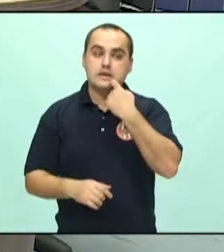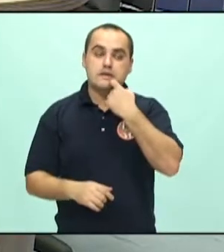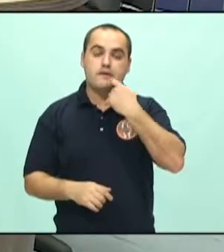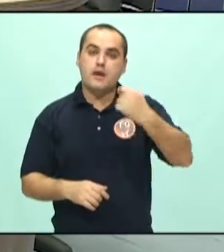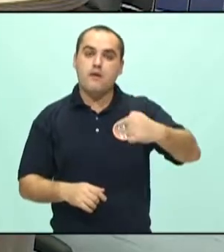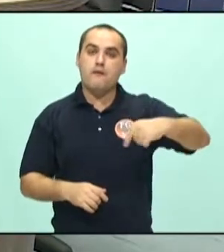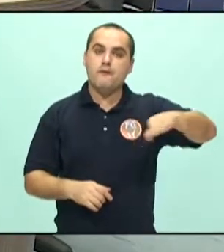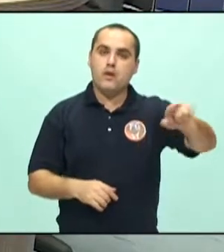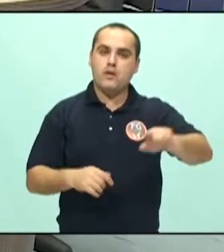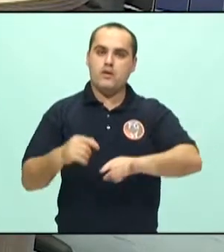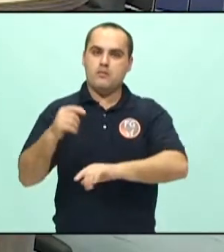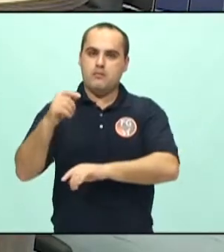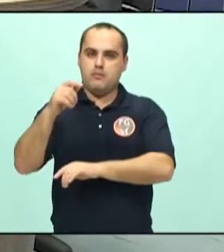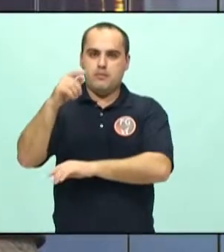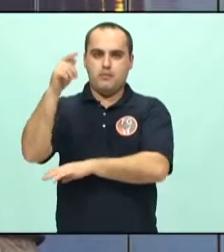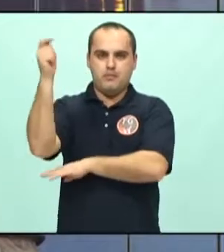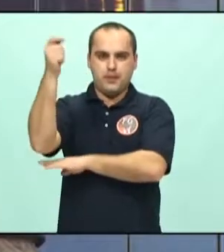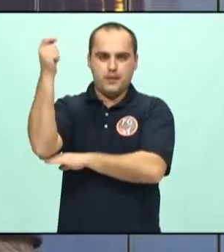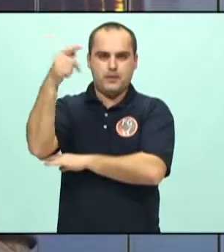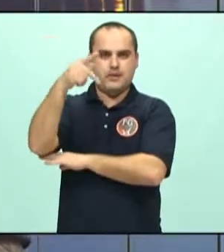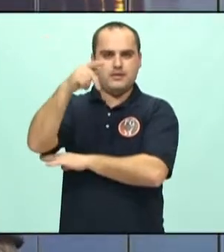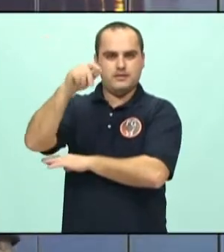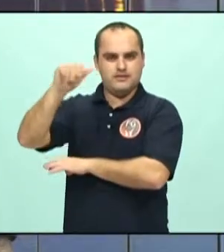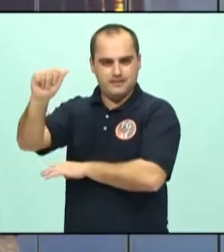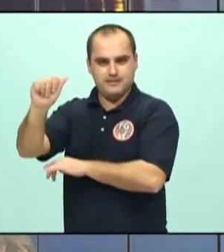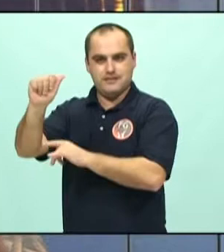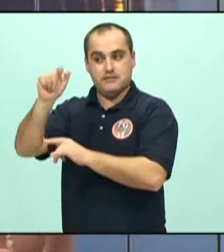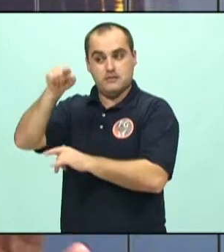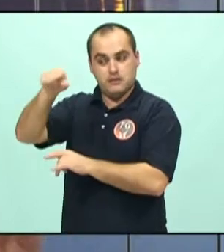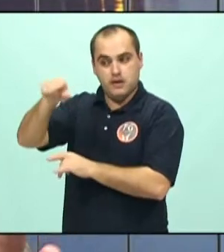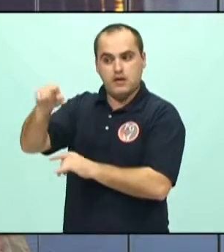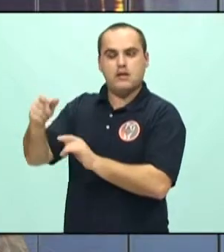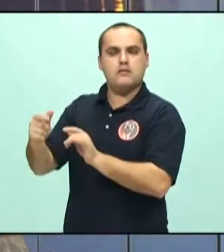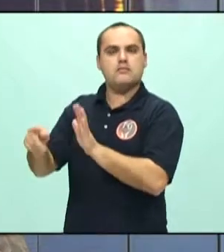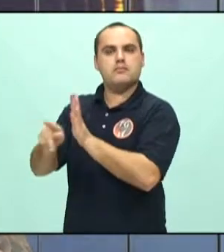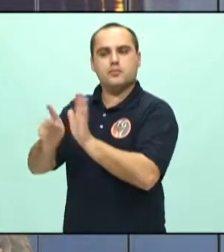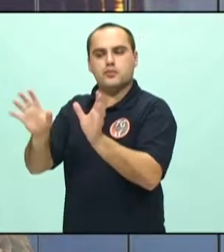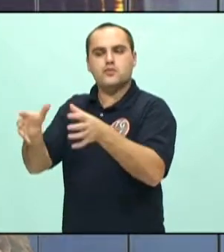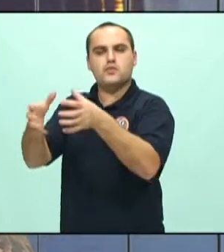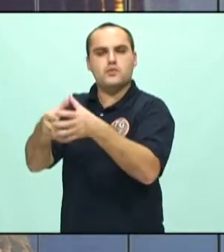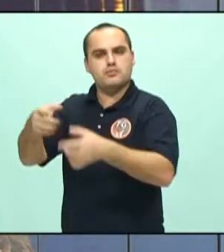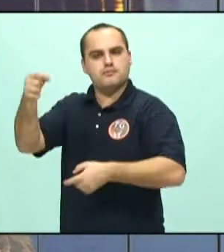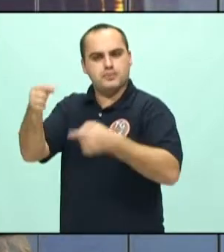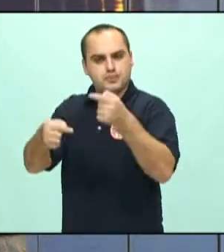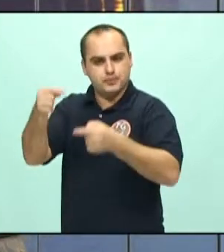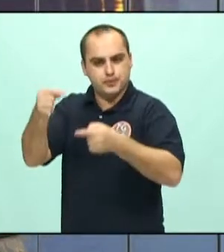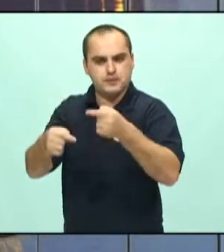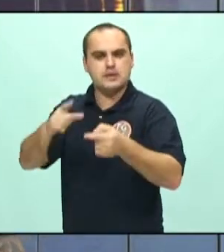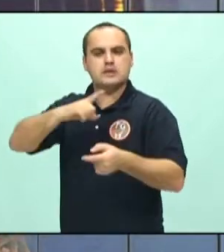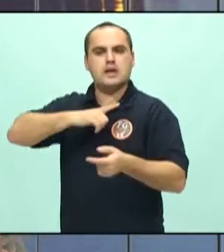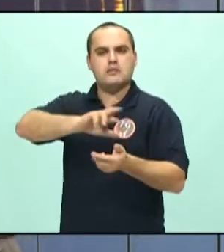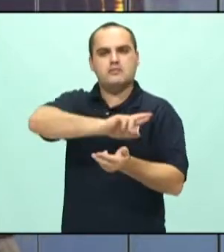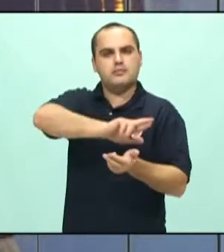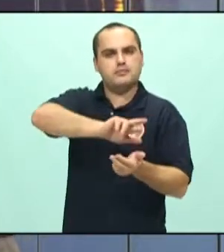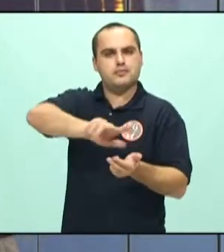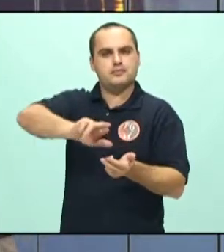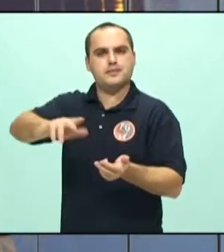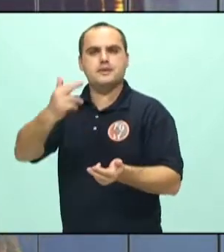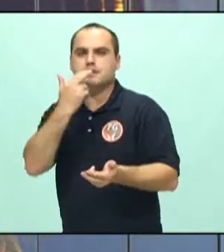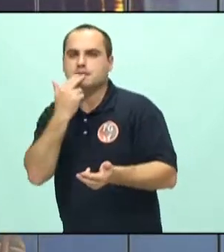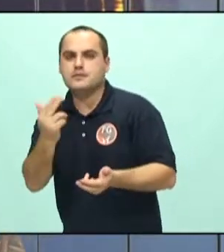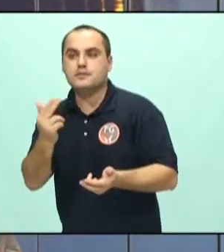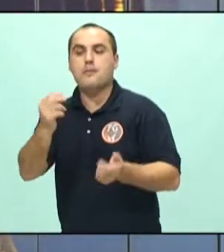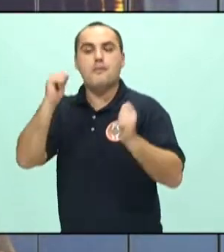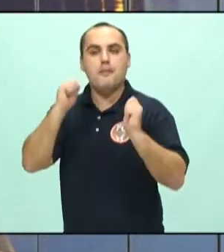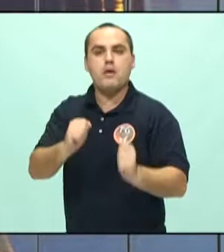Alegre, no seminário da região sul, onde a gente em conjunto debate algumas ações que a gente pode fazer para